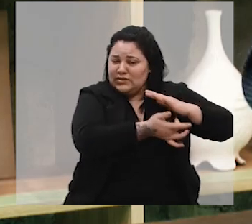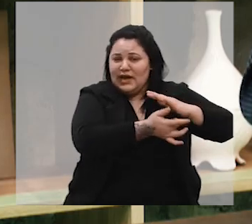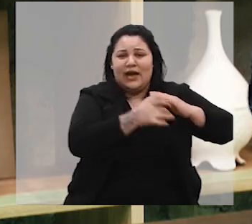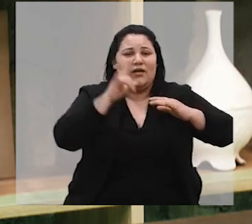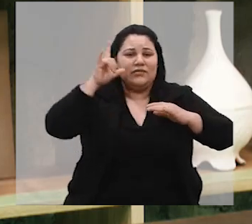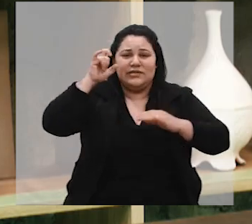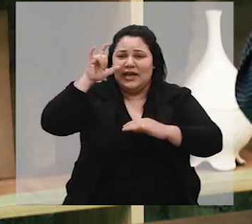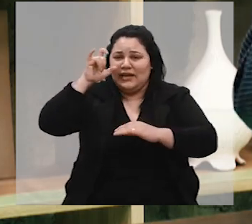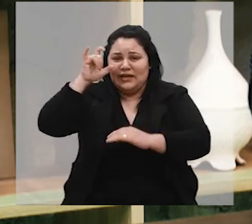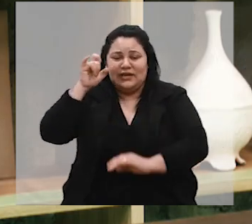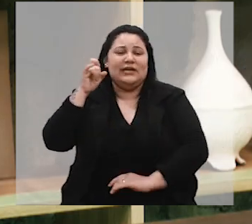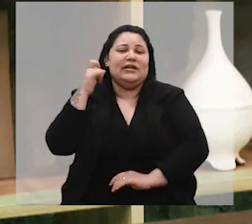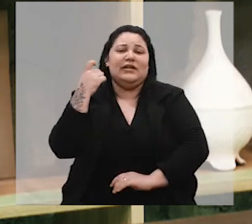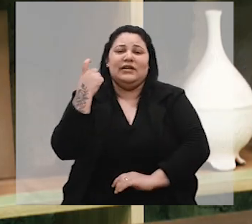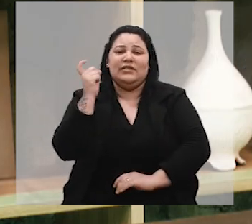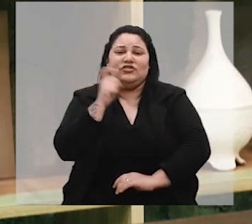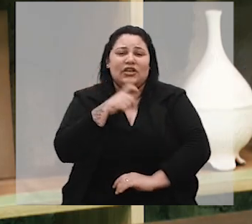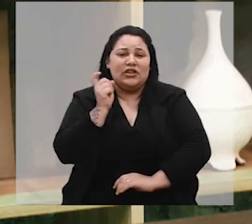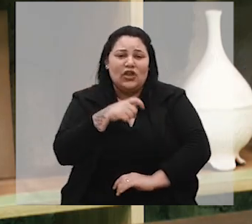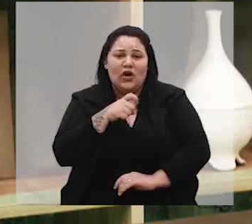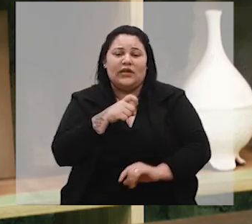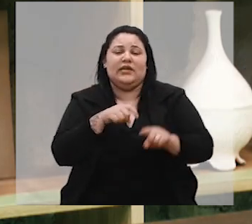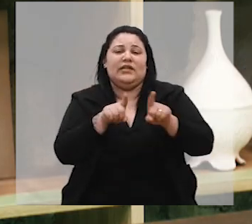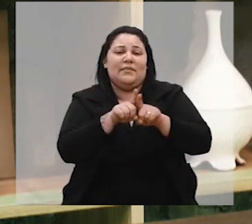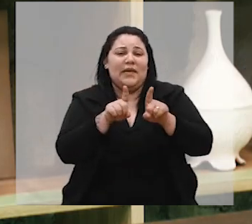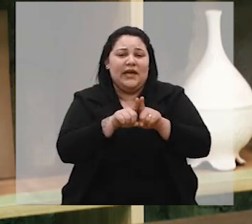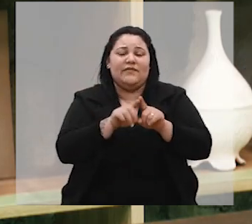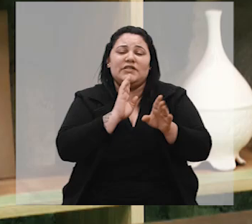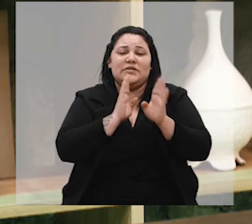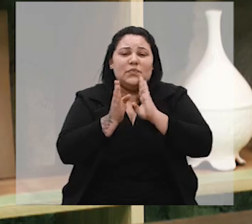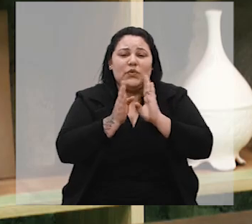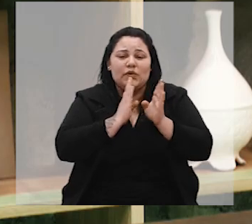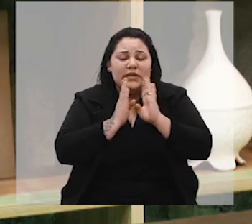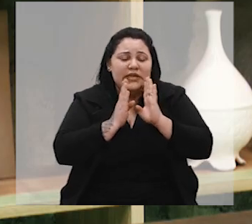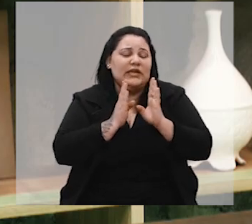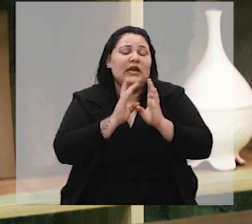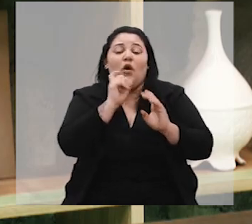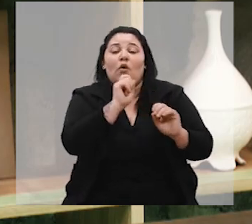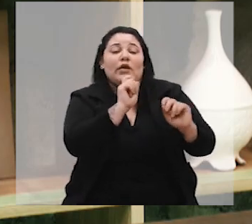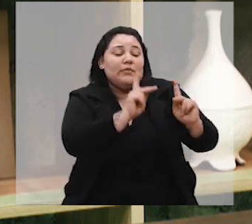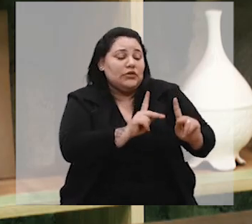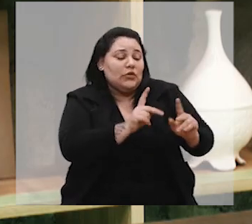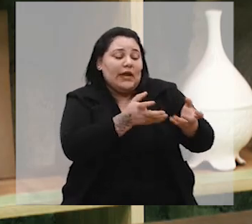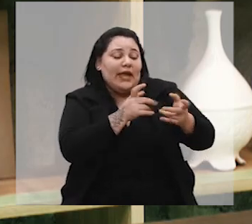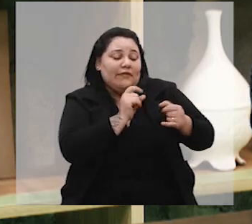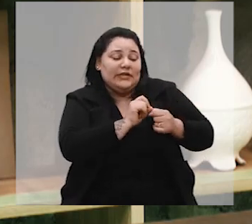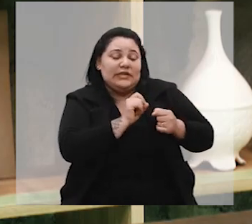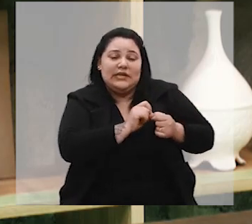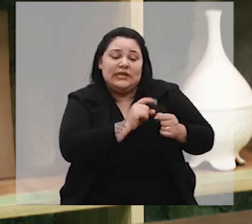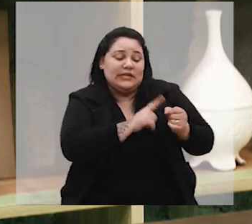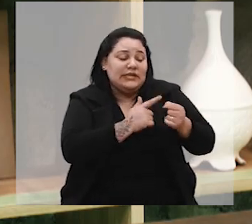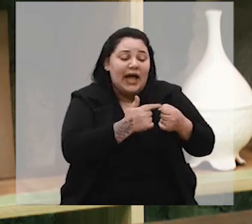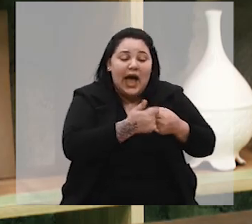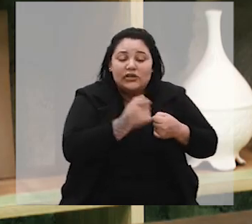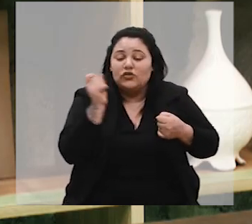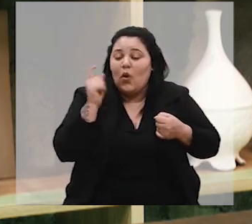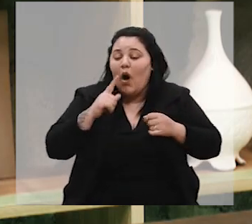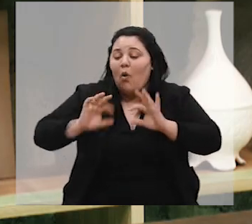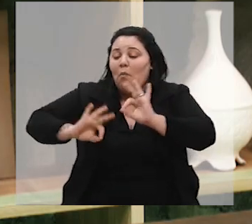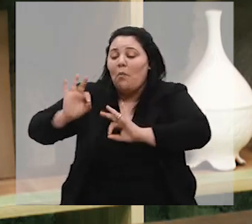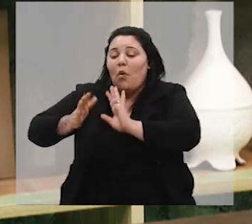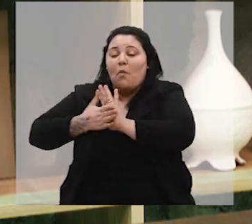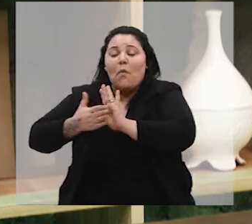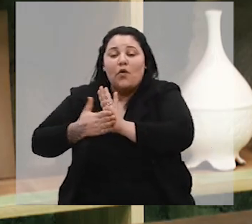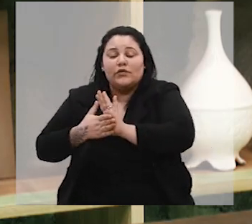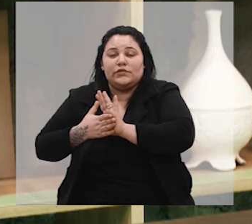o Facebook, o TikTok, né, de um candidato a vereador e ver quais são as bandeiras dessa pessoa, o que ela quer fazer pela tua cidade. Então, ao ponto que a